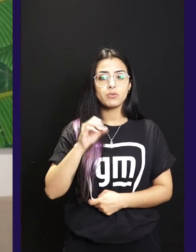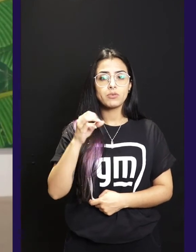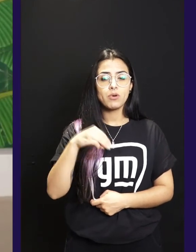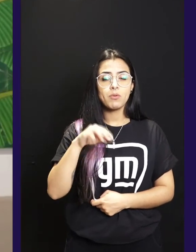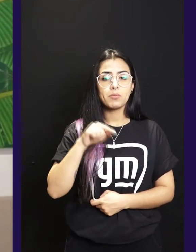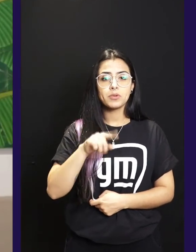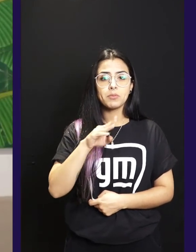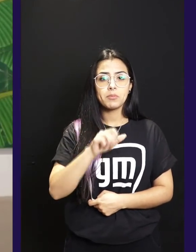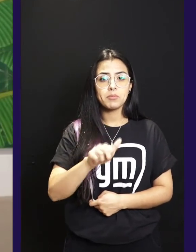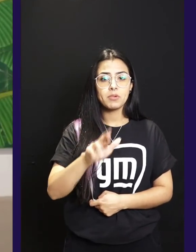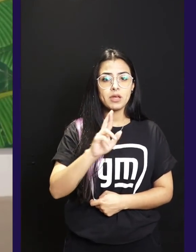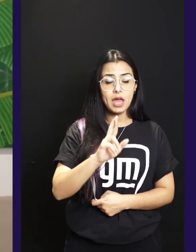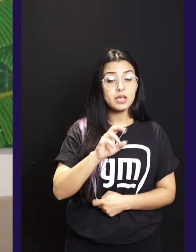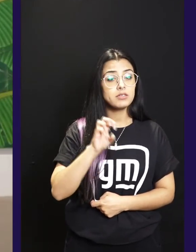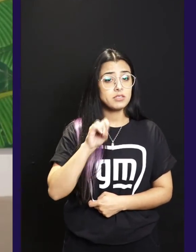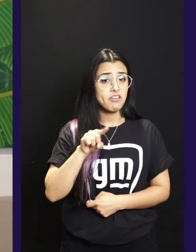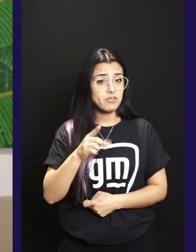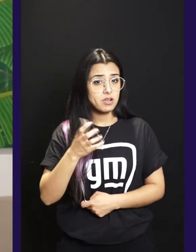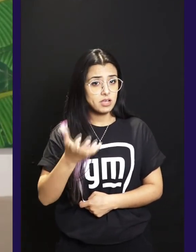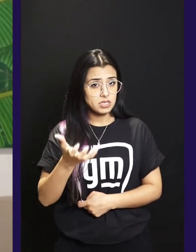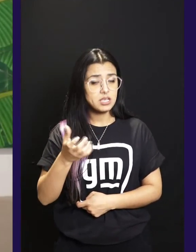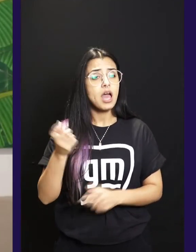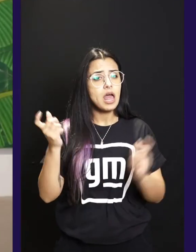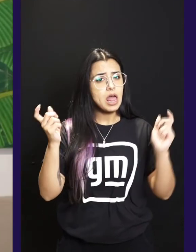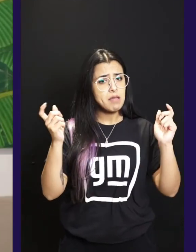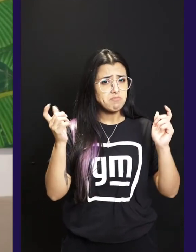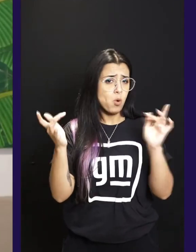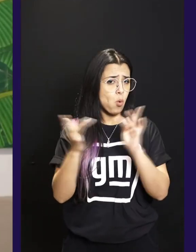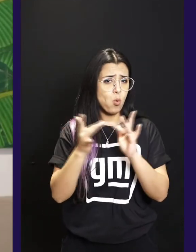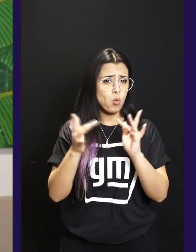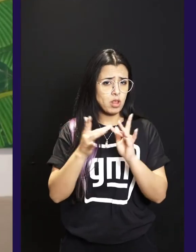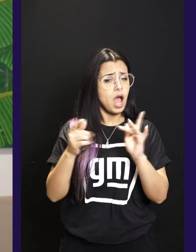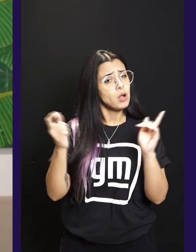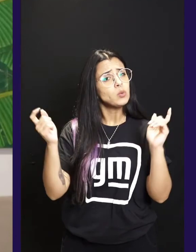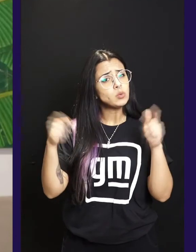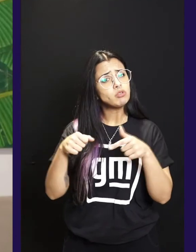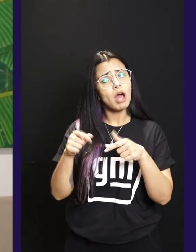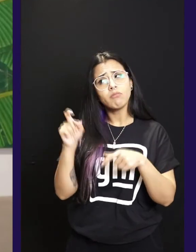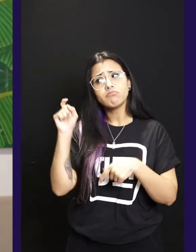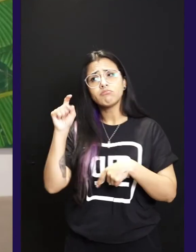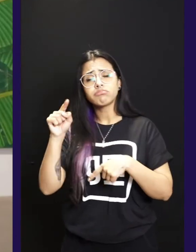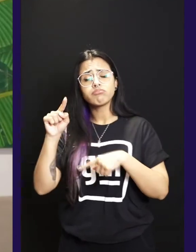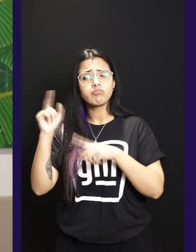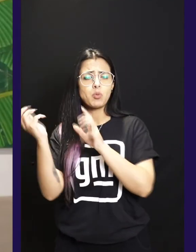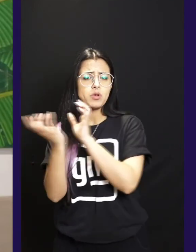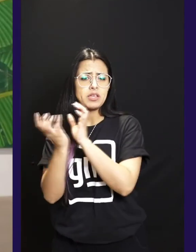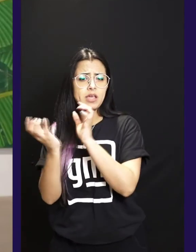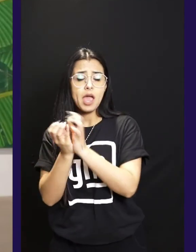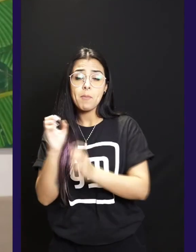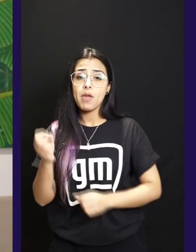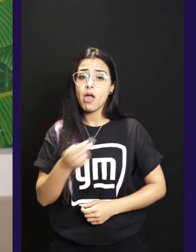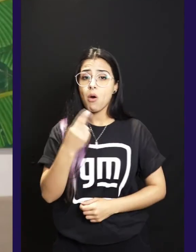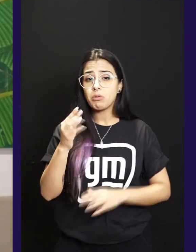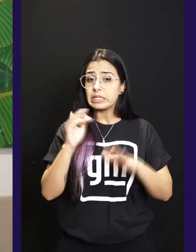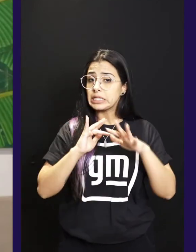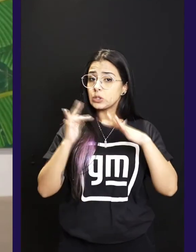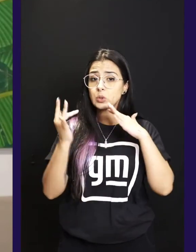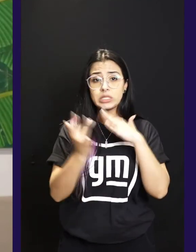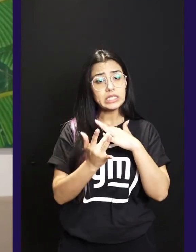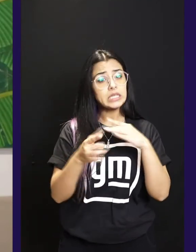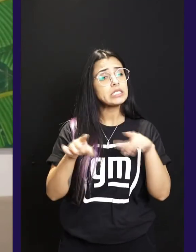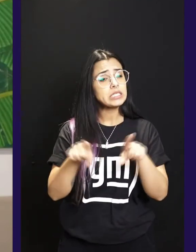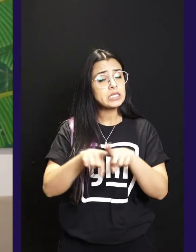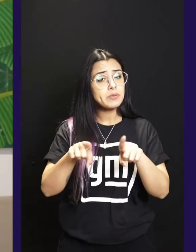para fazer o primeiro acesso por lá. Nas nossas redes sociais, a gente está presente